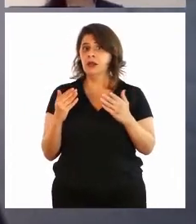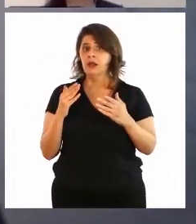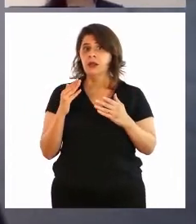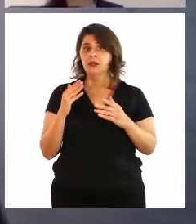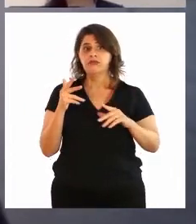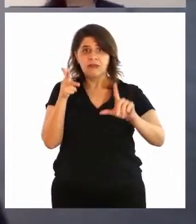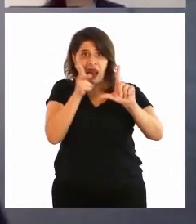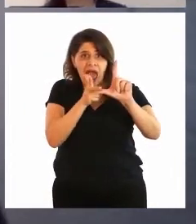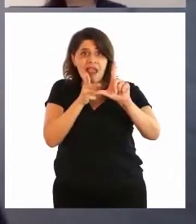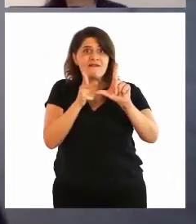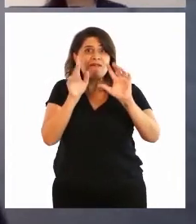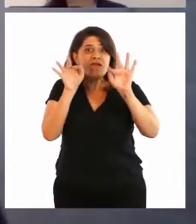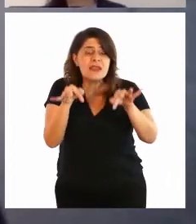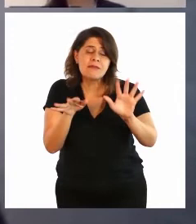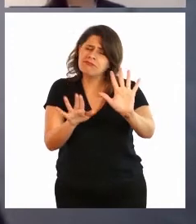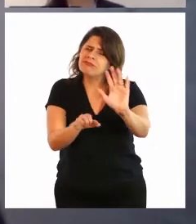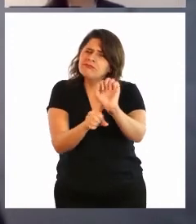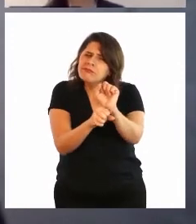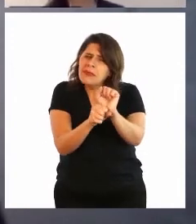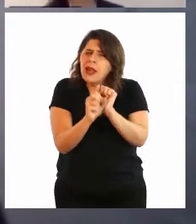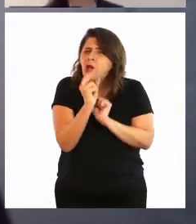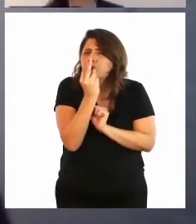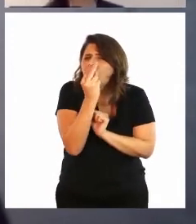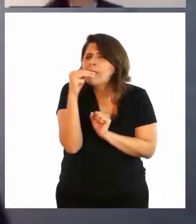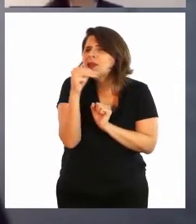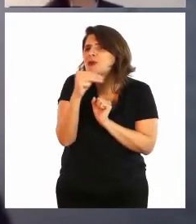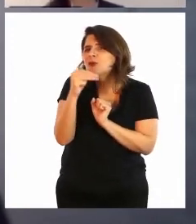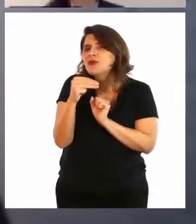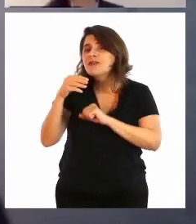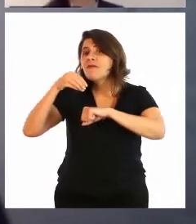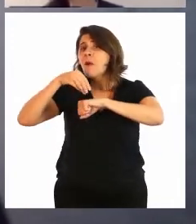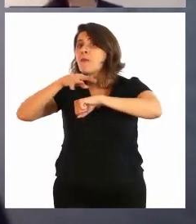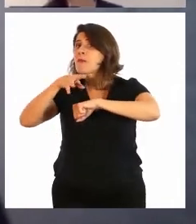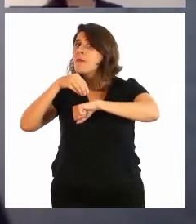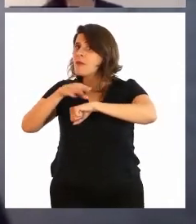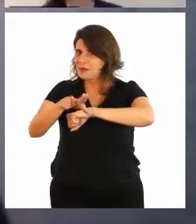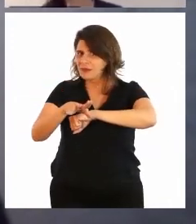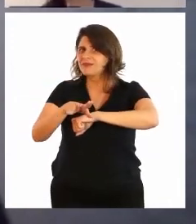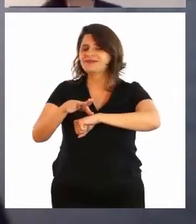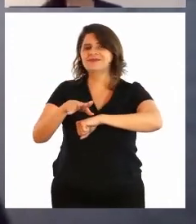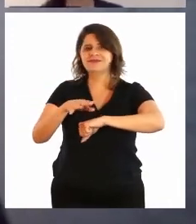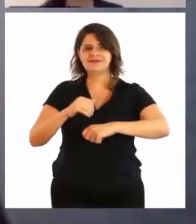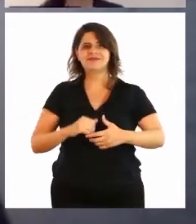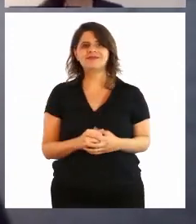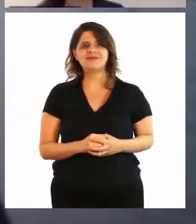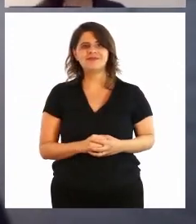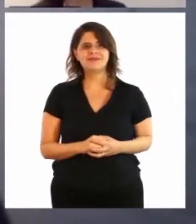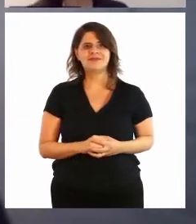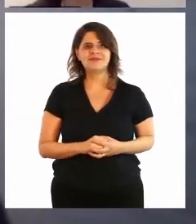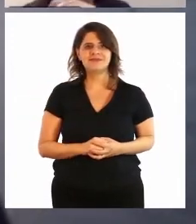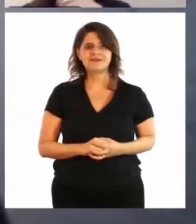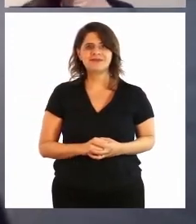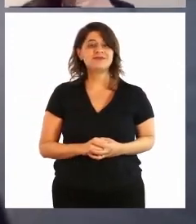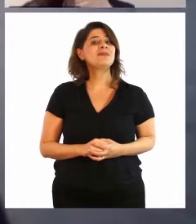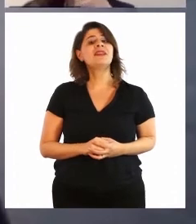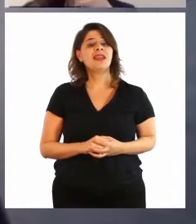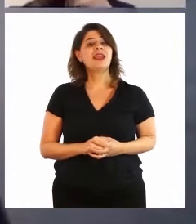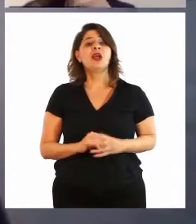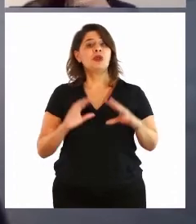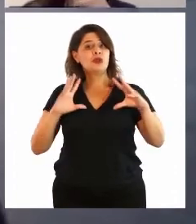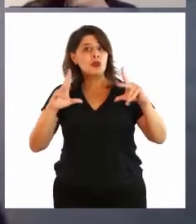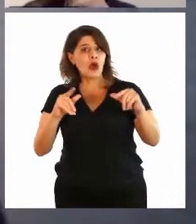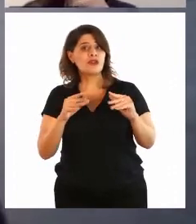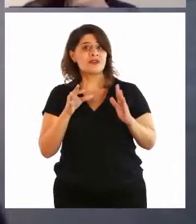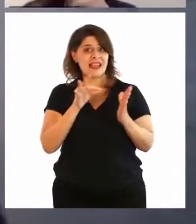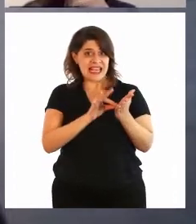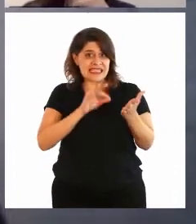2 minutinhos mais da atenção de vocês para dar alguns recados. De novo, todos que se inscreveram vão receber